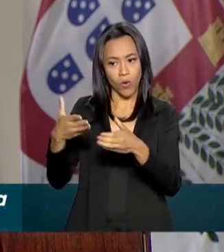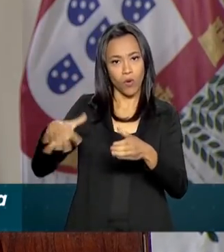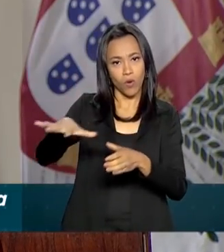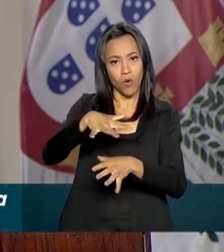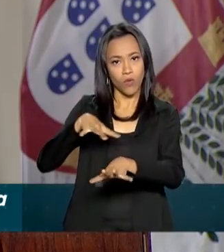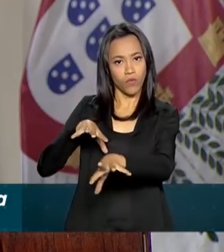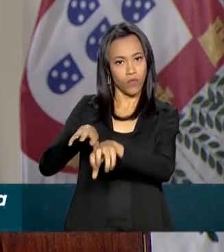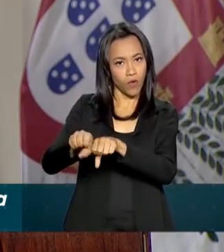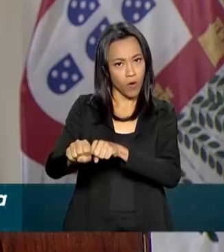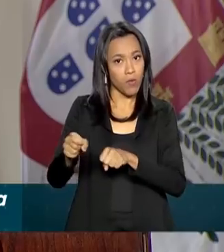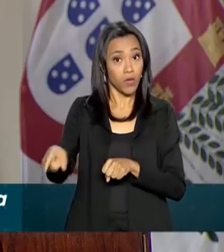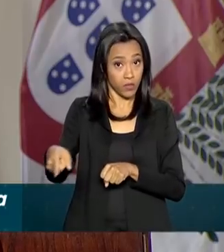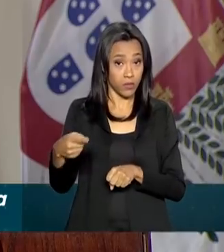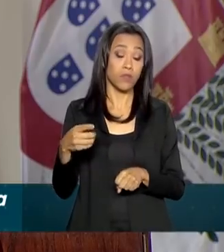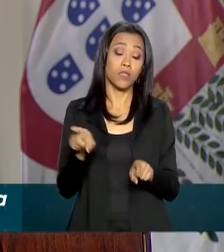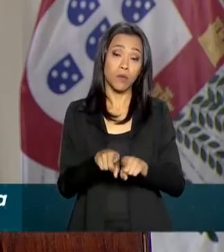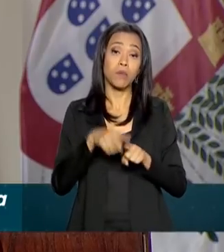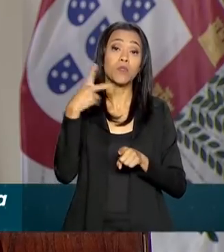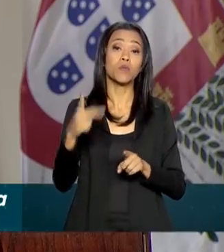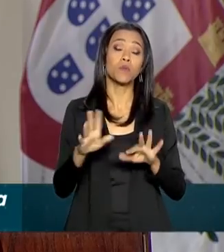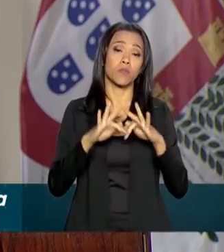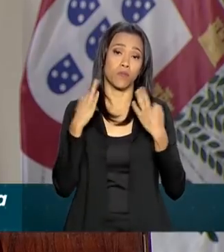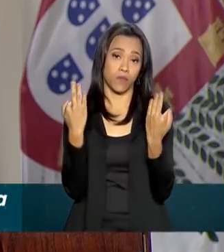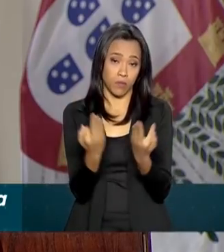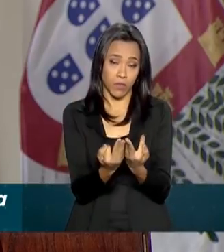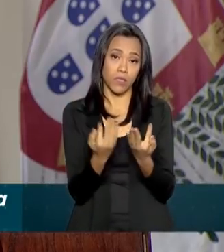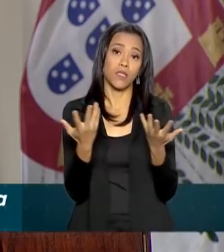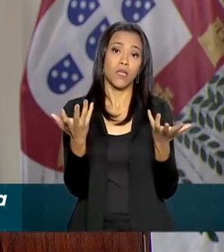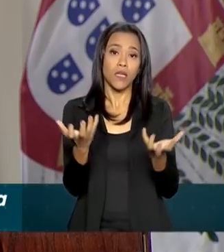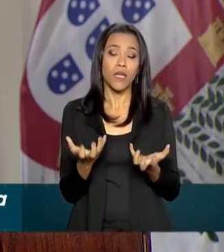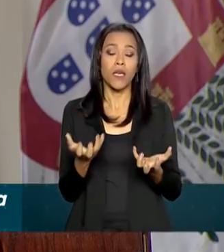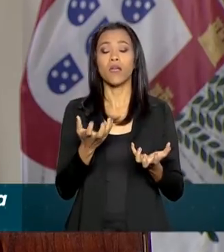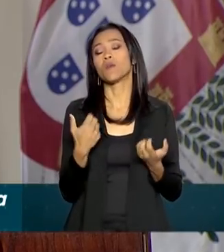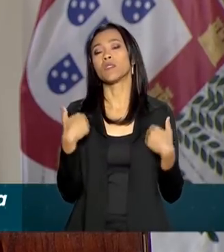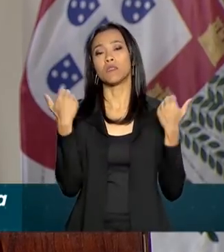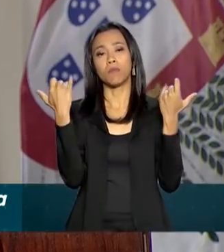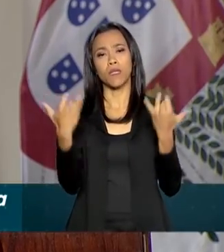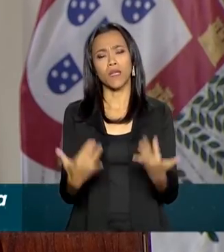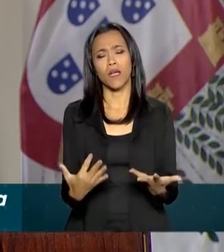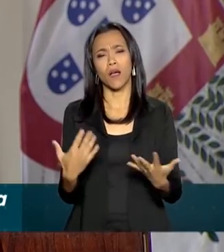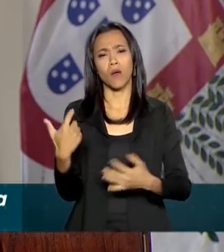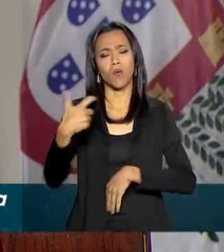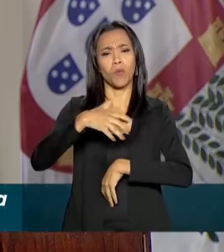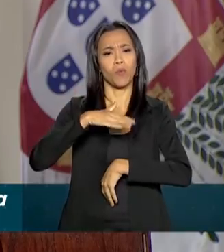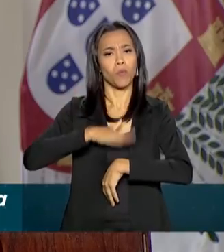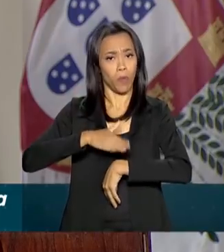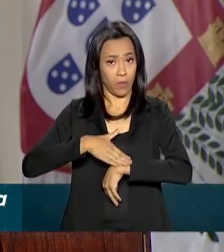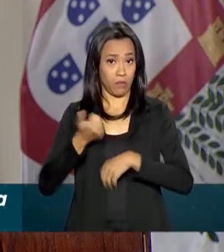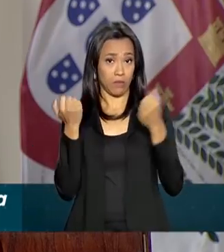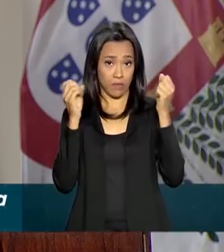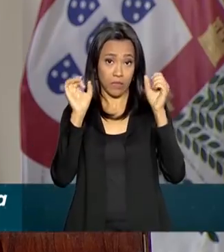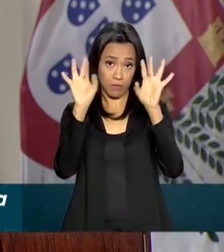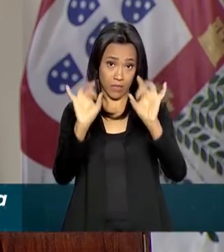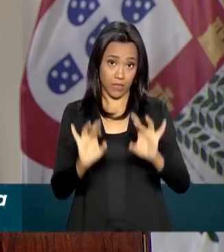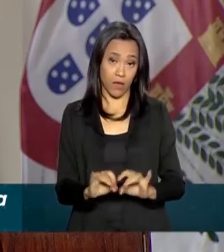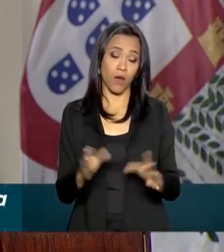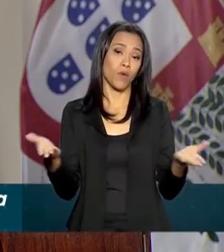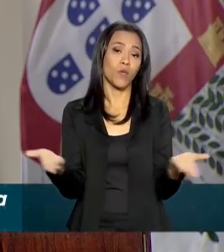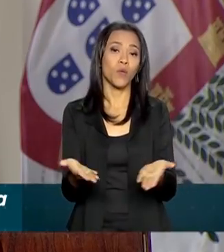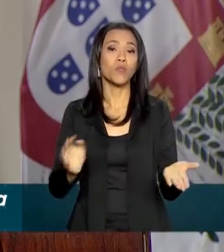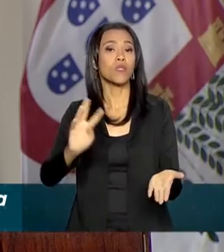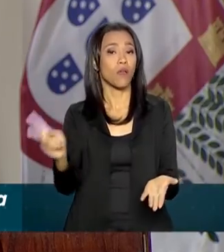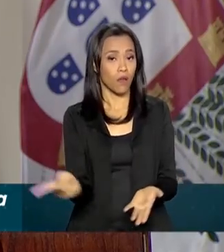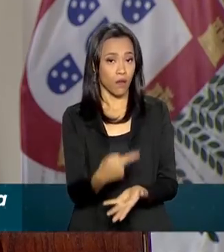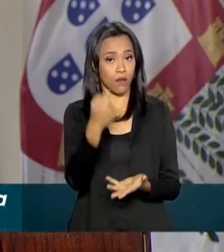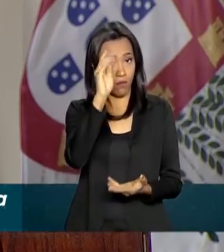e para seus familiares quero discorrer sobre o momento também é muito especial que vivemos hoje no